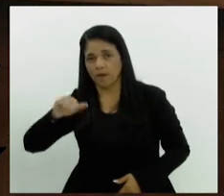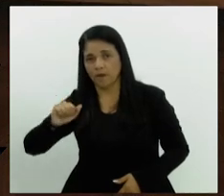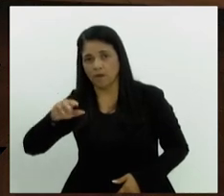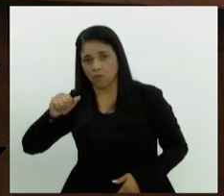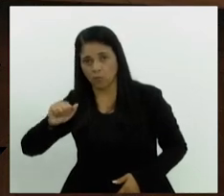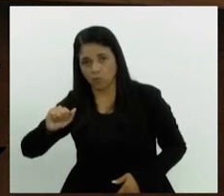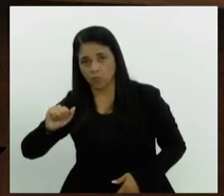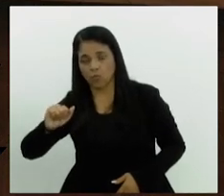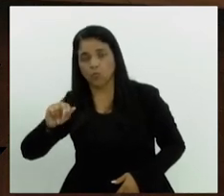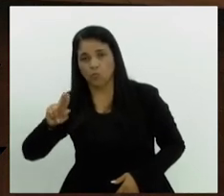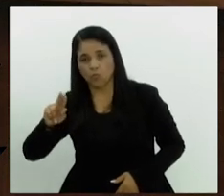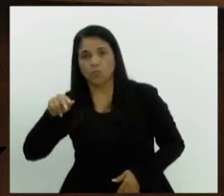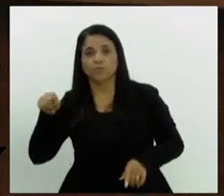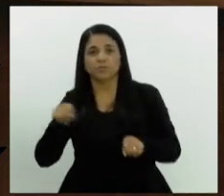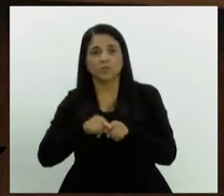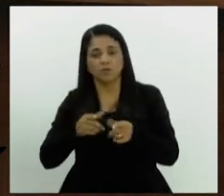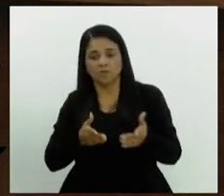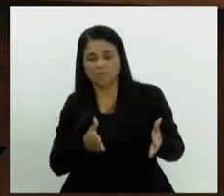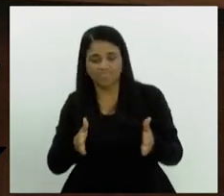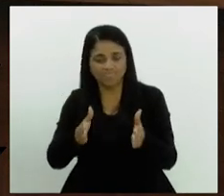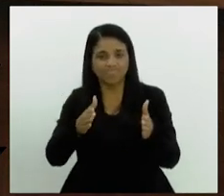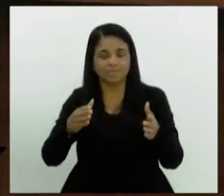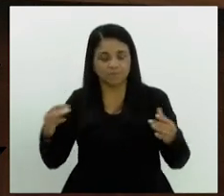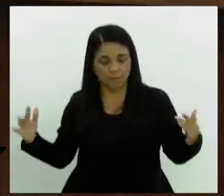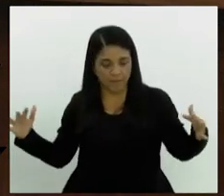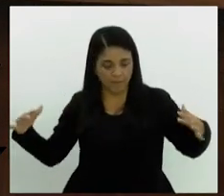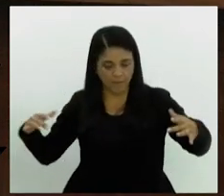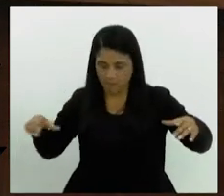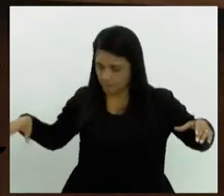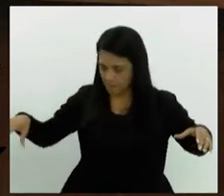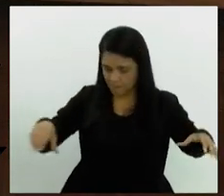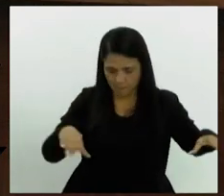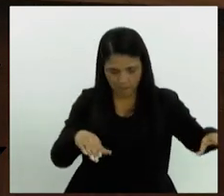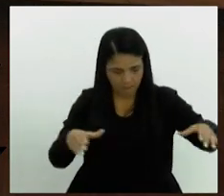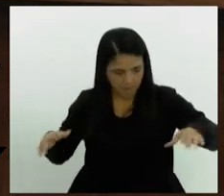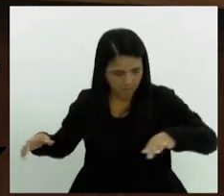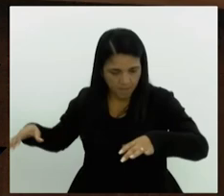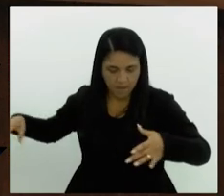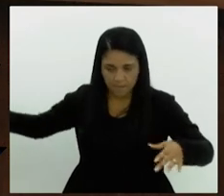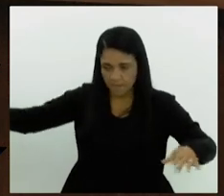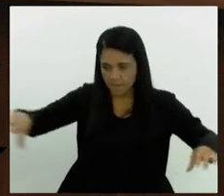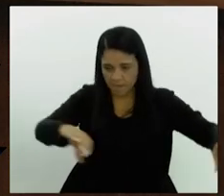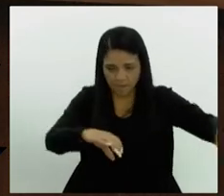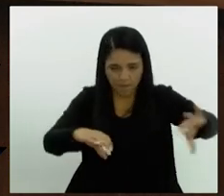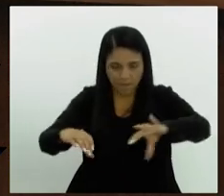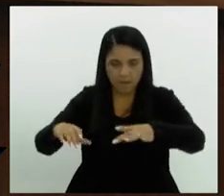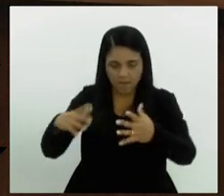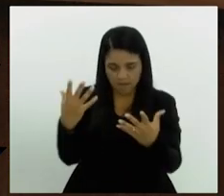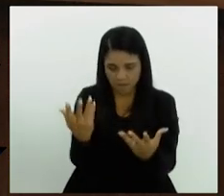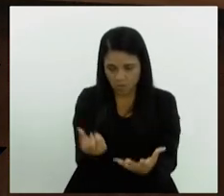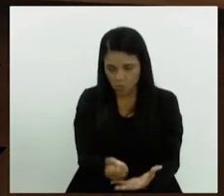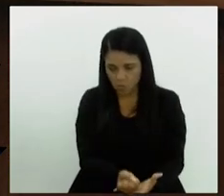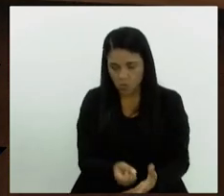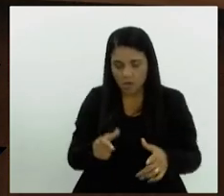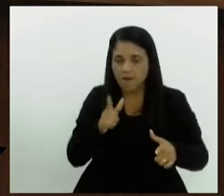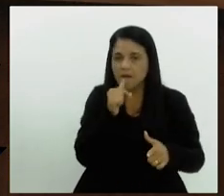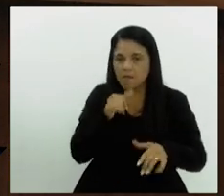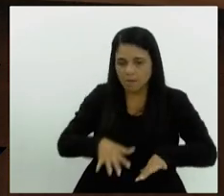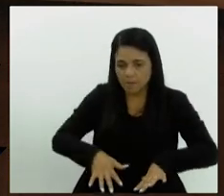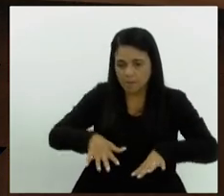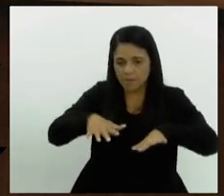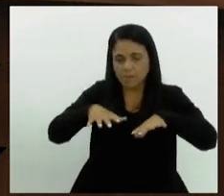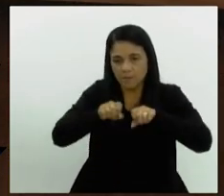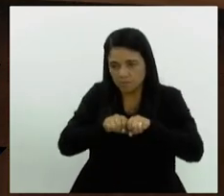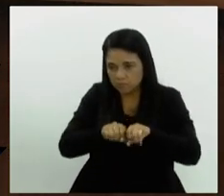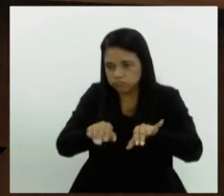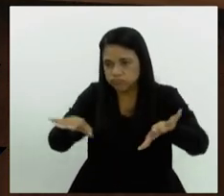acabam culminando na estação de tratamento, que é o coletor de água para abastecer a região